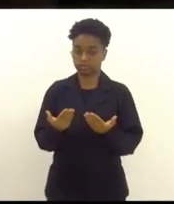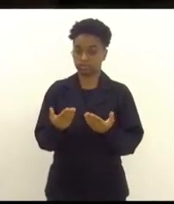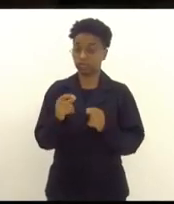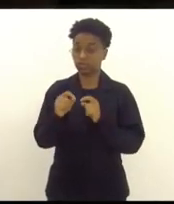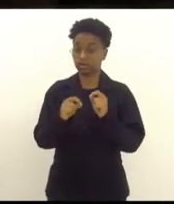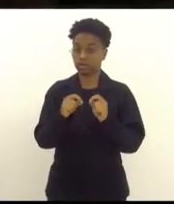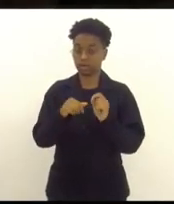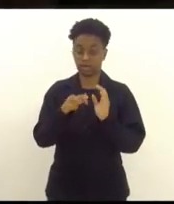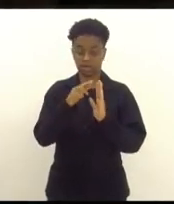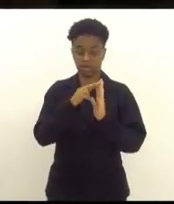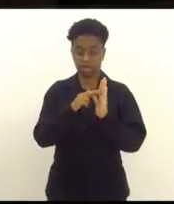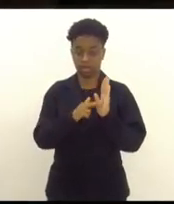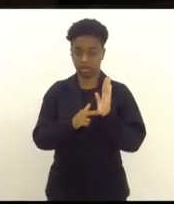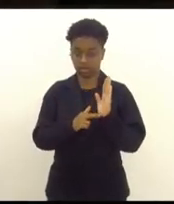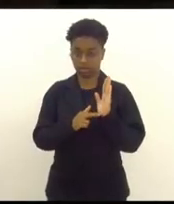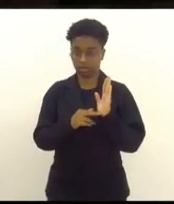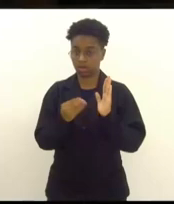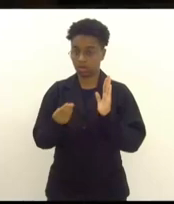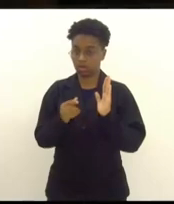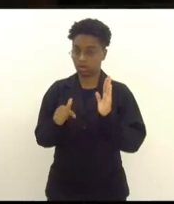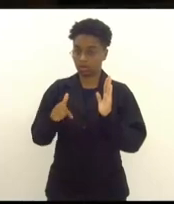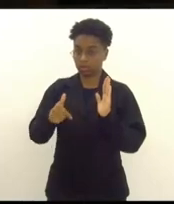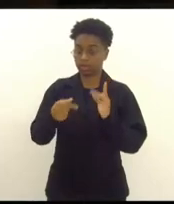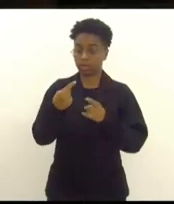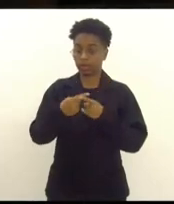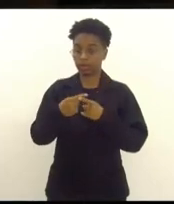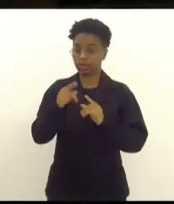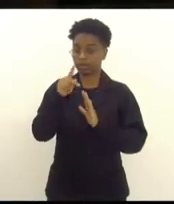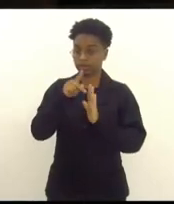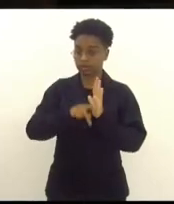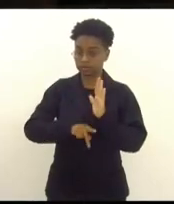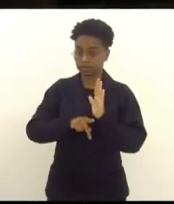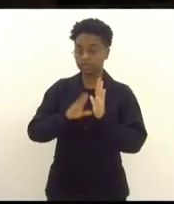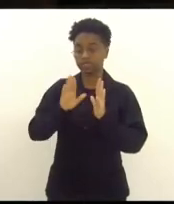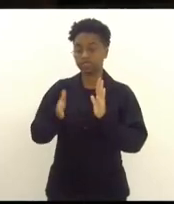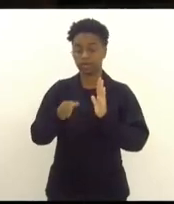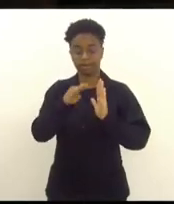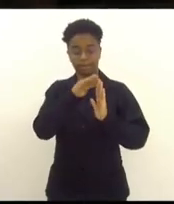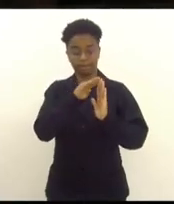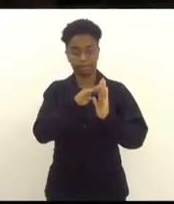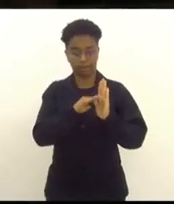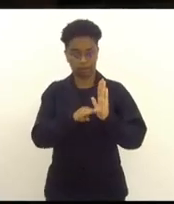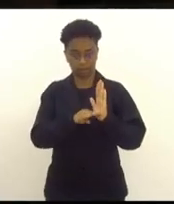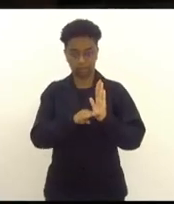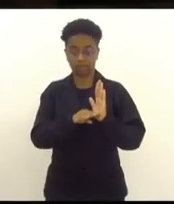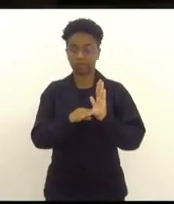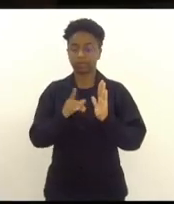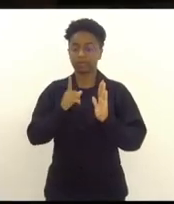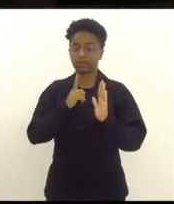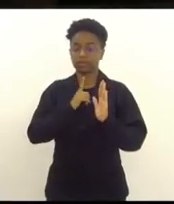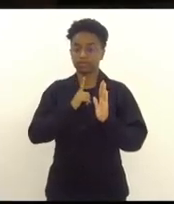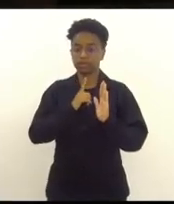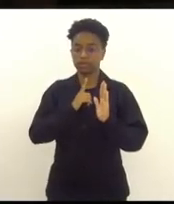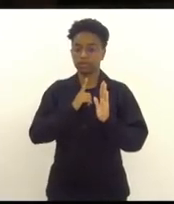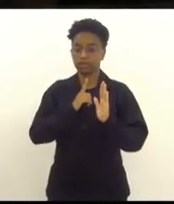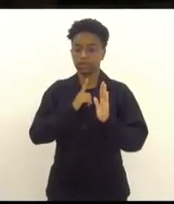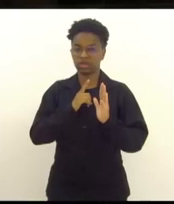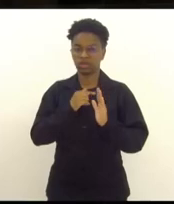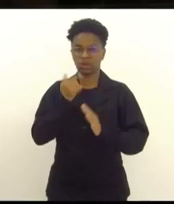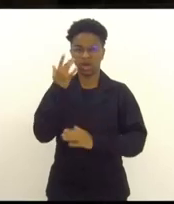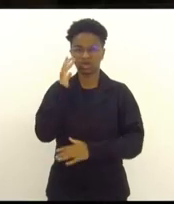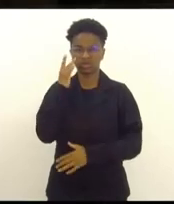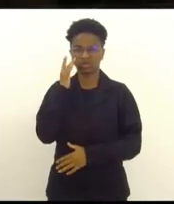a regulamentação esse projeto já teve em Pauta recebeu sal erro de